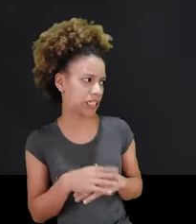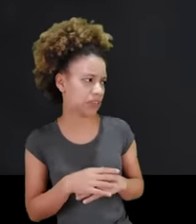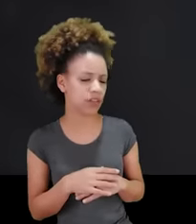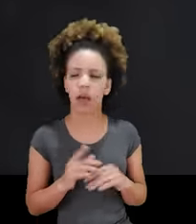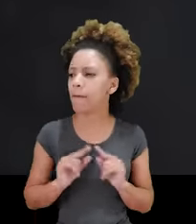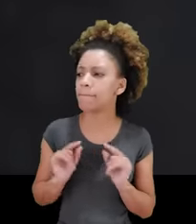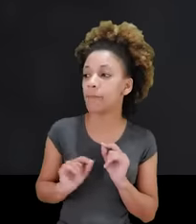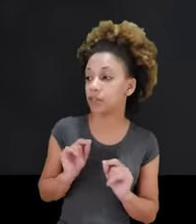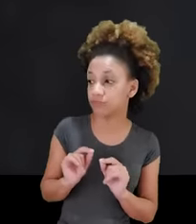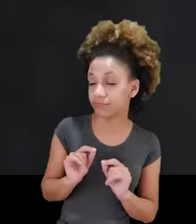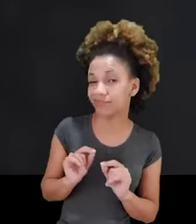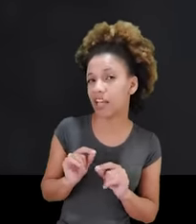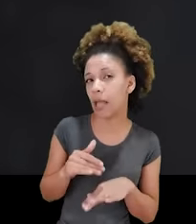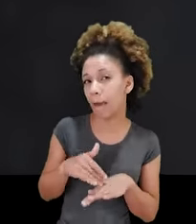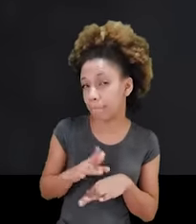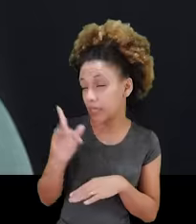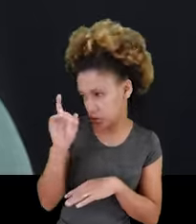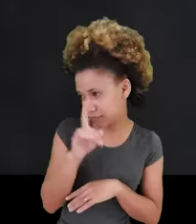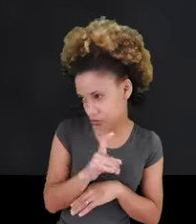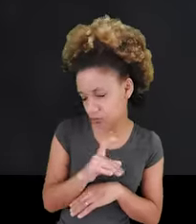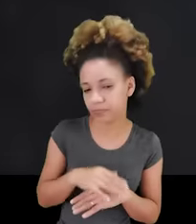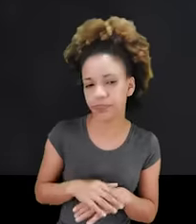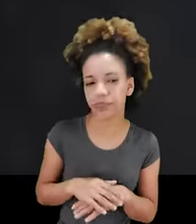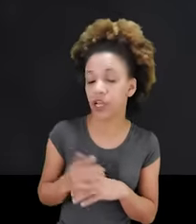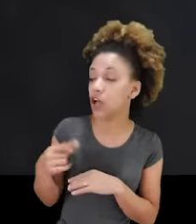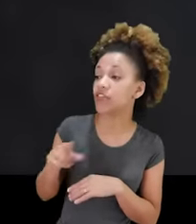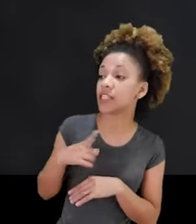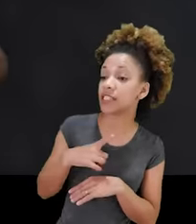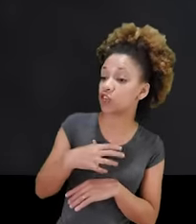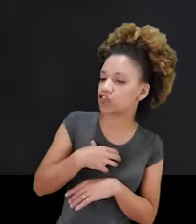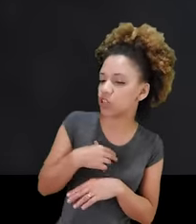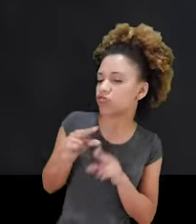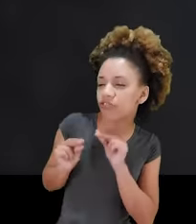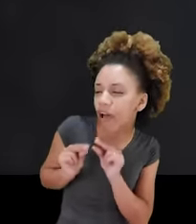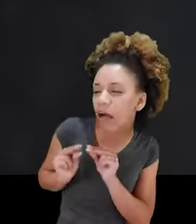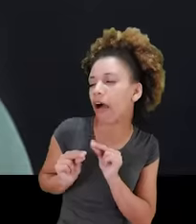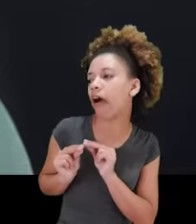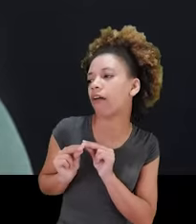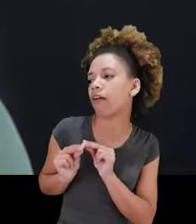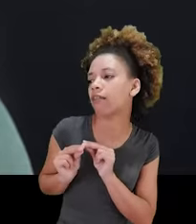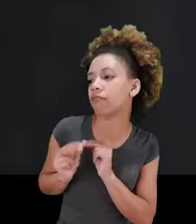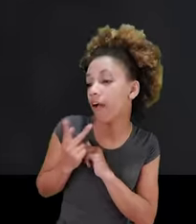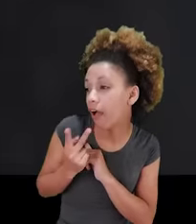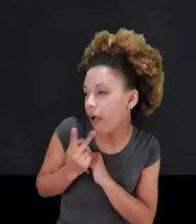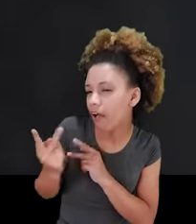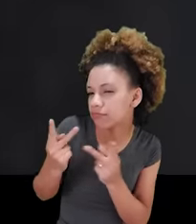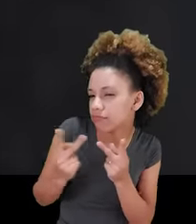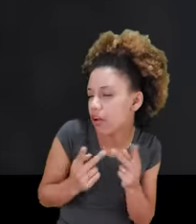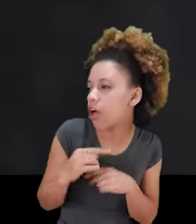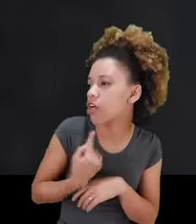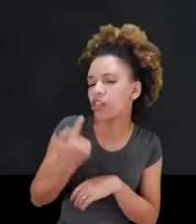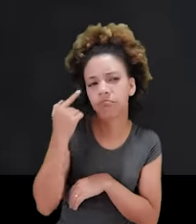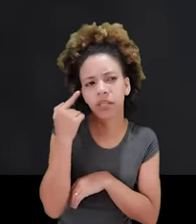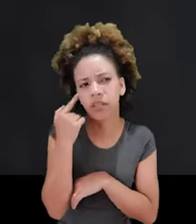que é desagradável. Isso é que é mais desagradável do que eu vou dizer. Ah. Porque vocês, como têm este jeitinho de falar, não é? E nós ginga. Aquela ginga, e nós